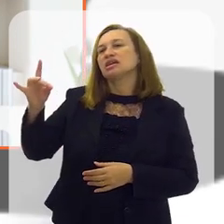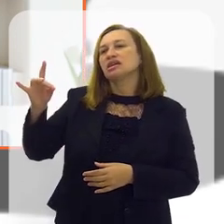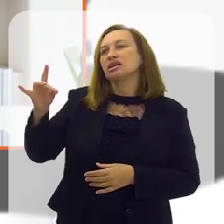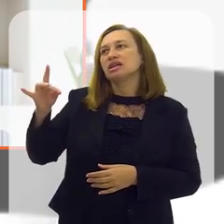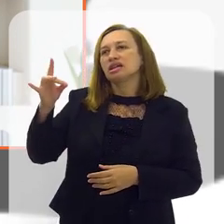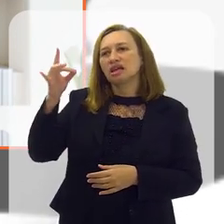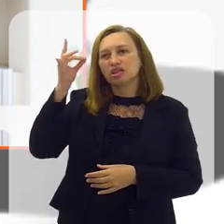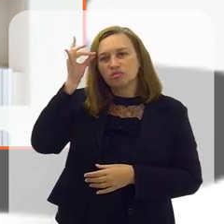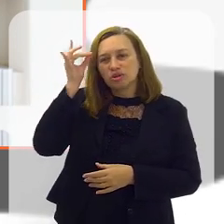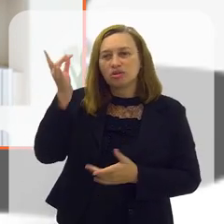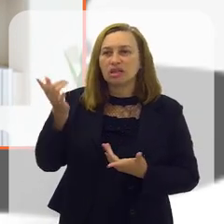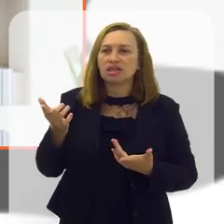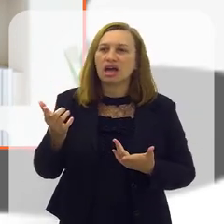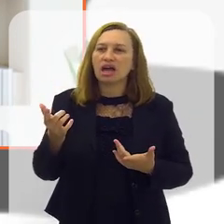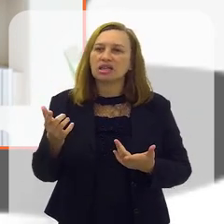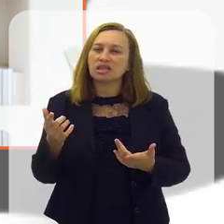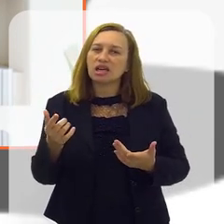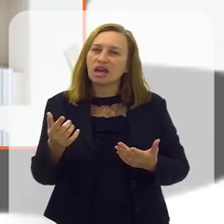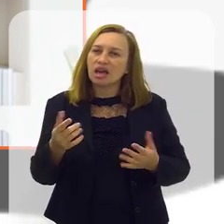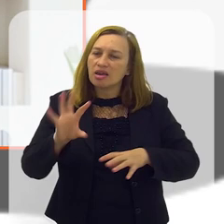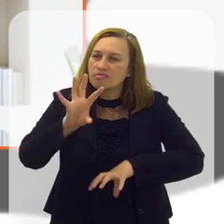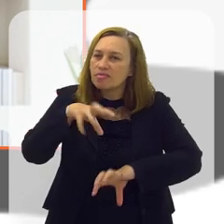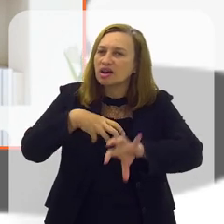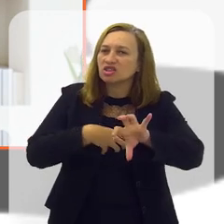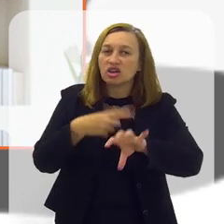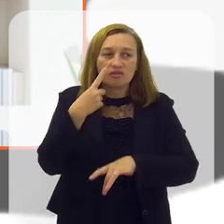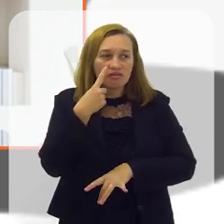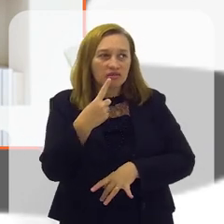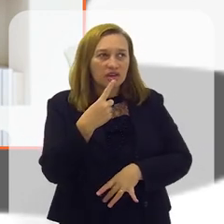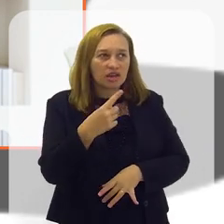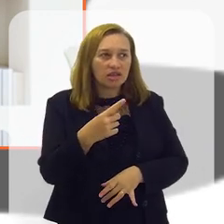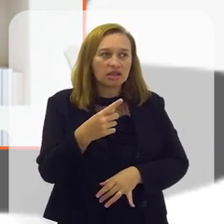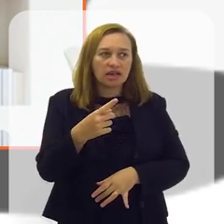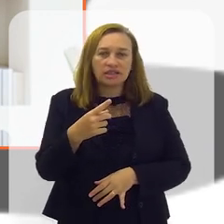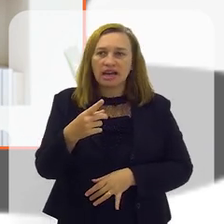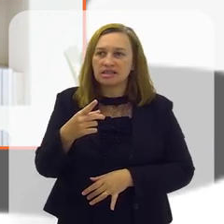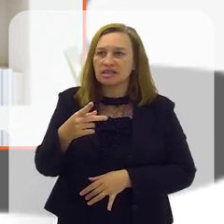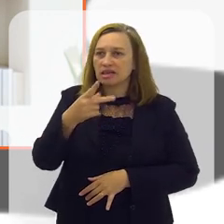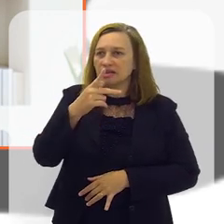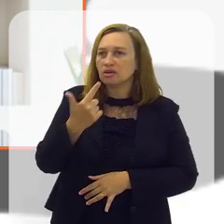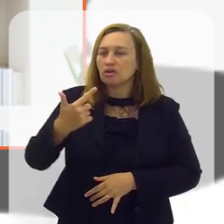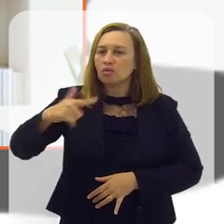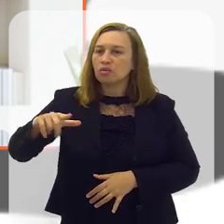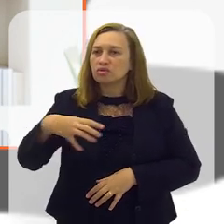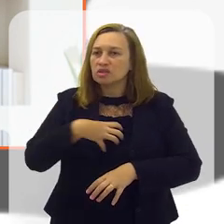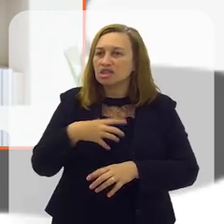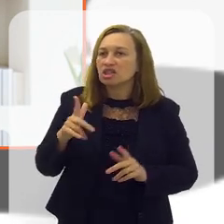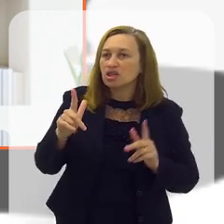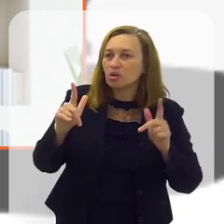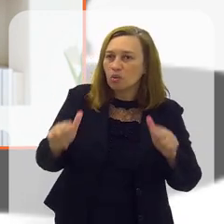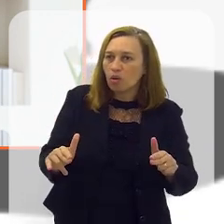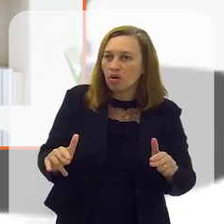o espelhamento, é a empatia, é a pessoa ver que o outro sente a mesma coisa,